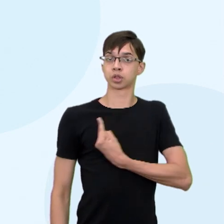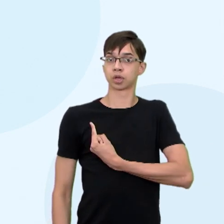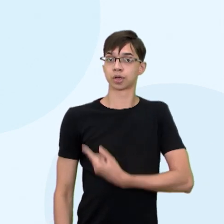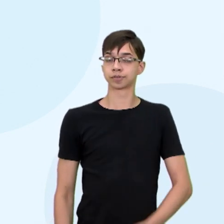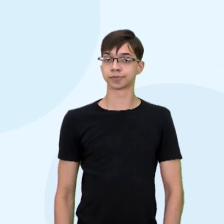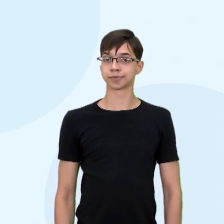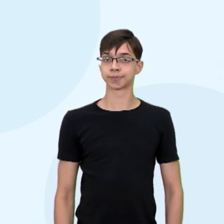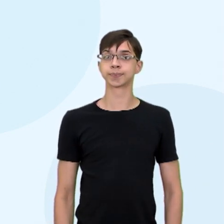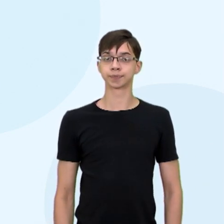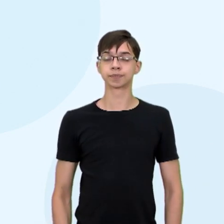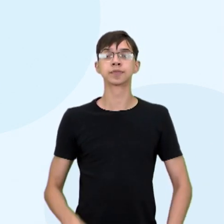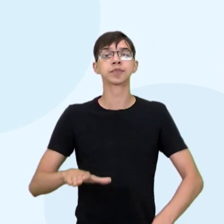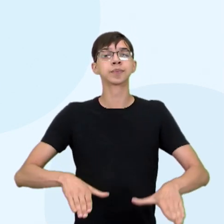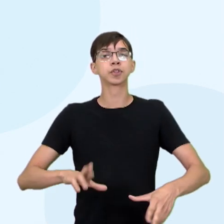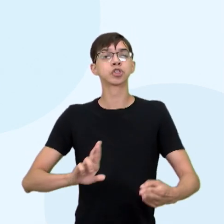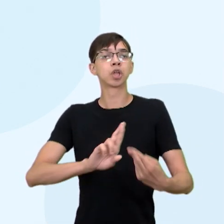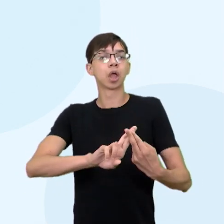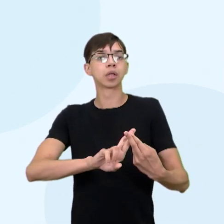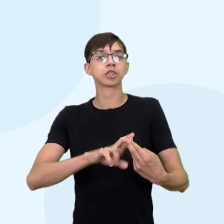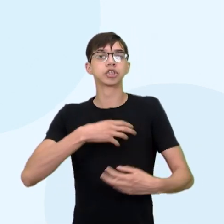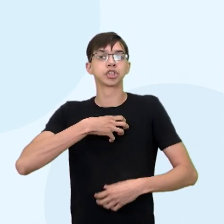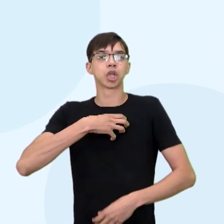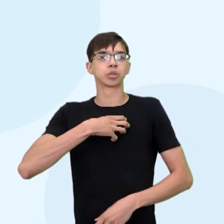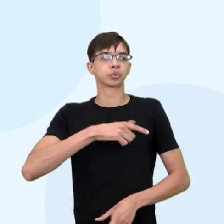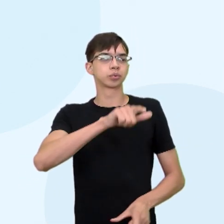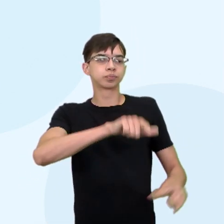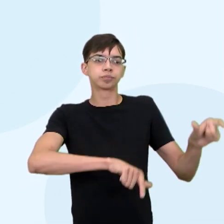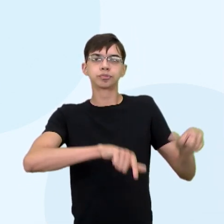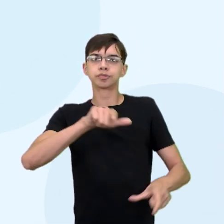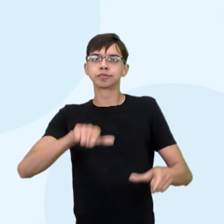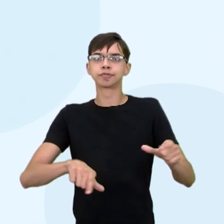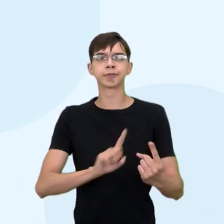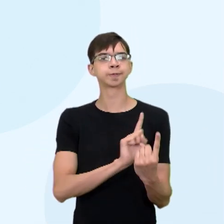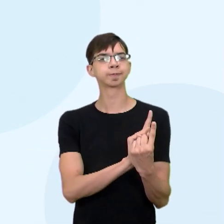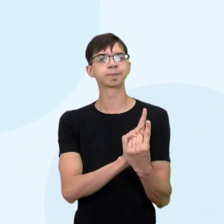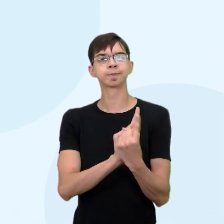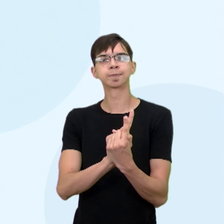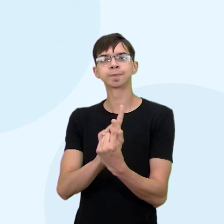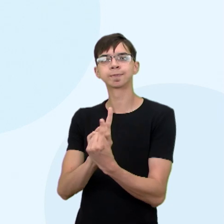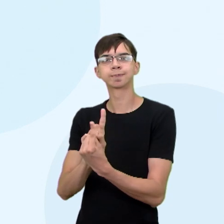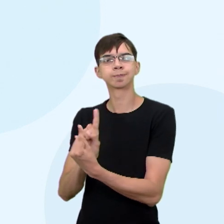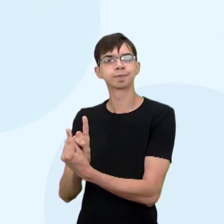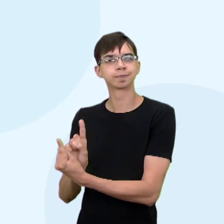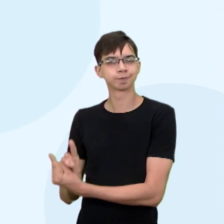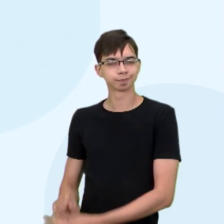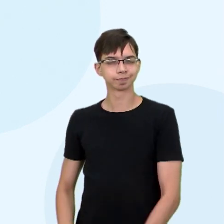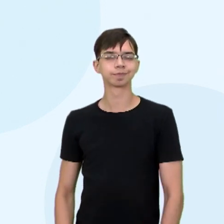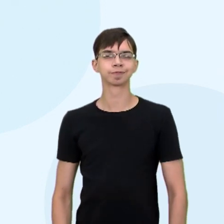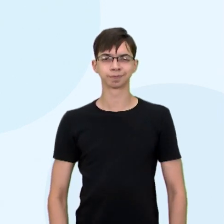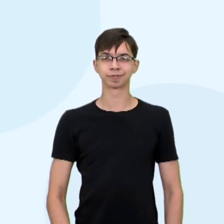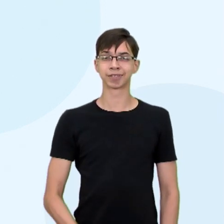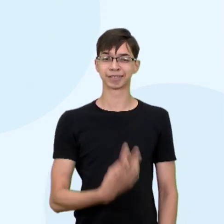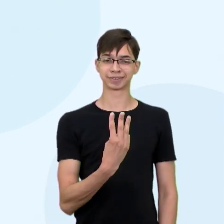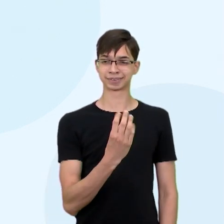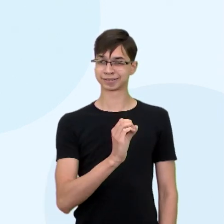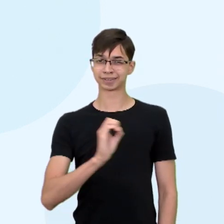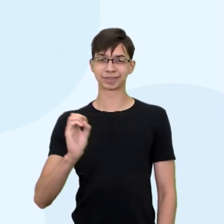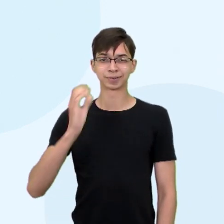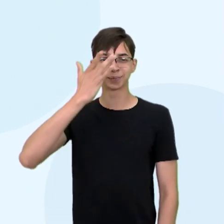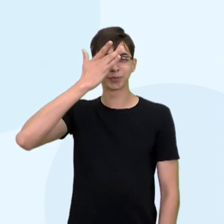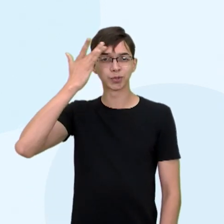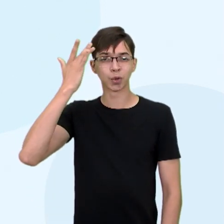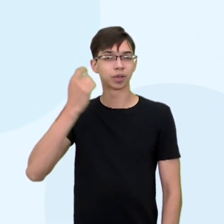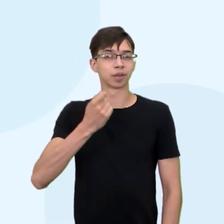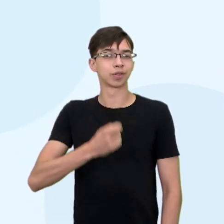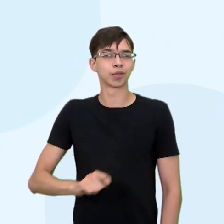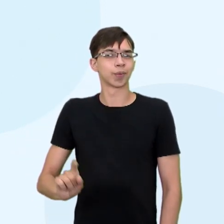nossas relações com as pessoas, né? E não precisa ser com 300 pessoas. É sempre a questão da gente